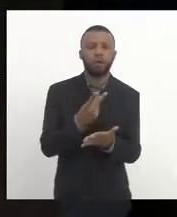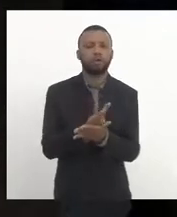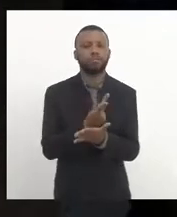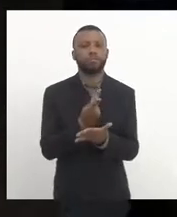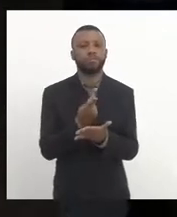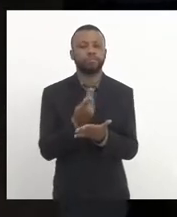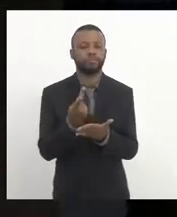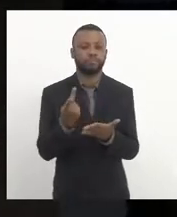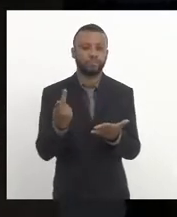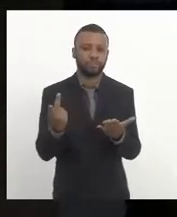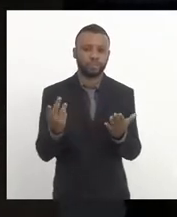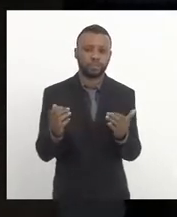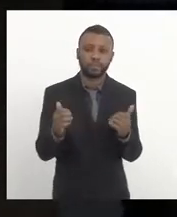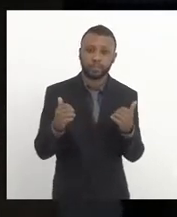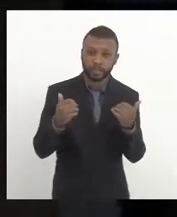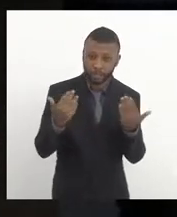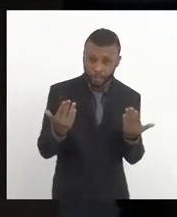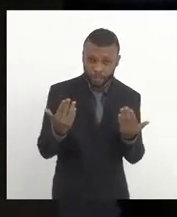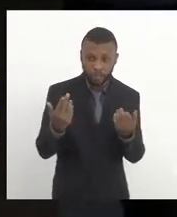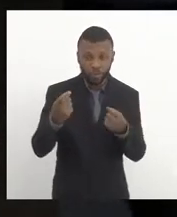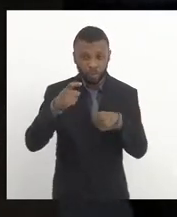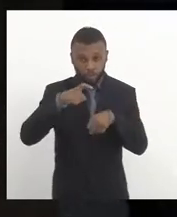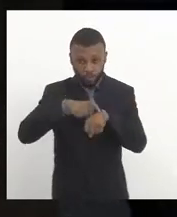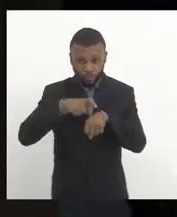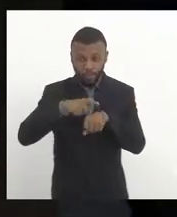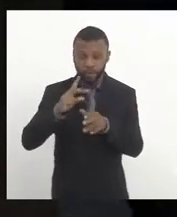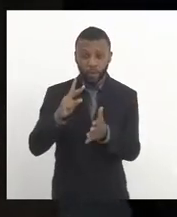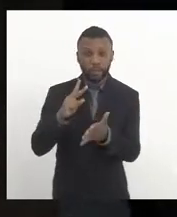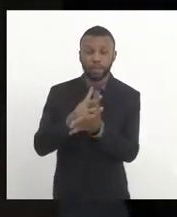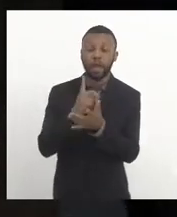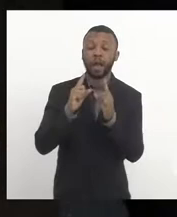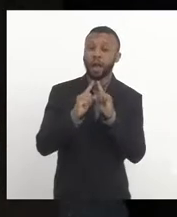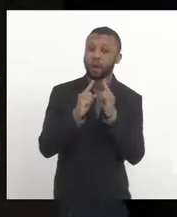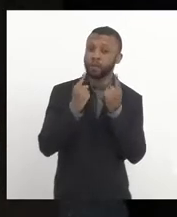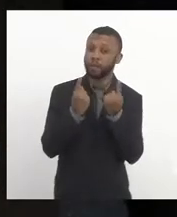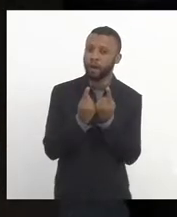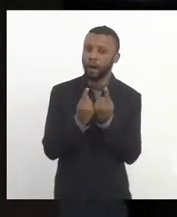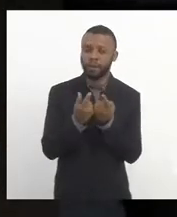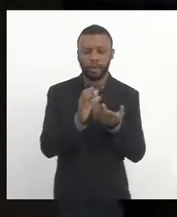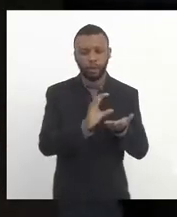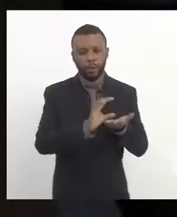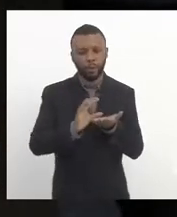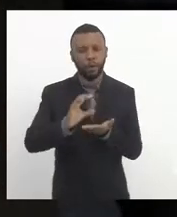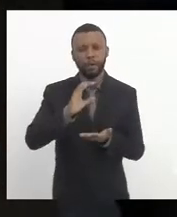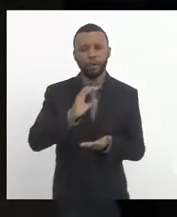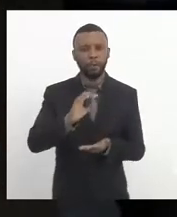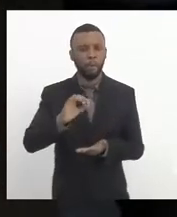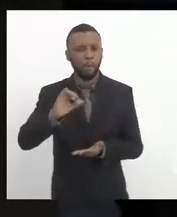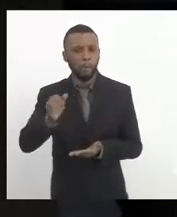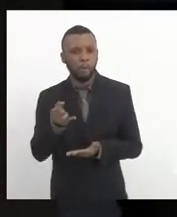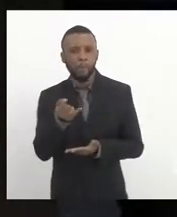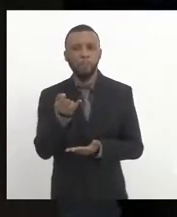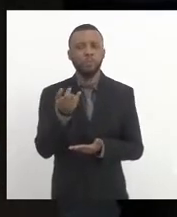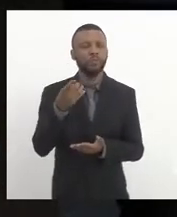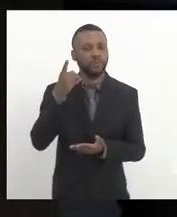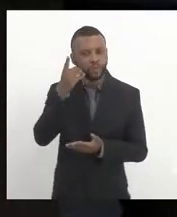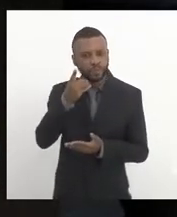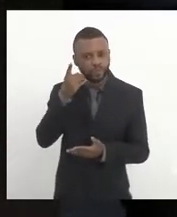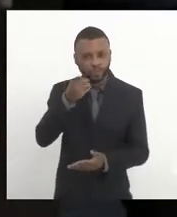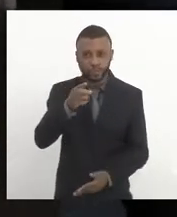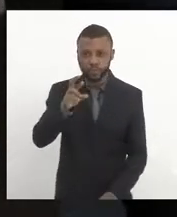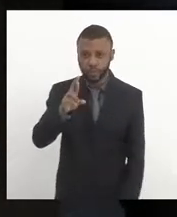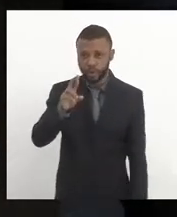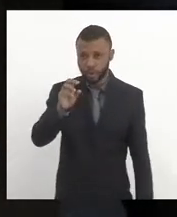Então, quando estava correndo a reunião da CCJ, em que o deputado Rosenberg Reis